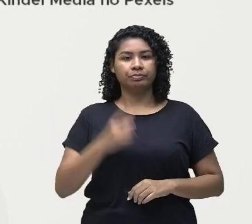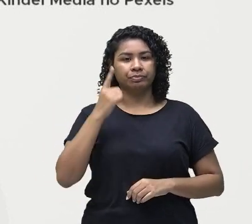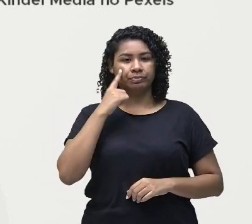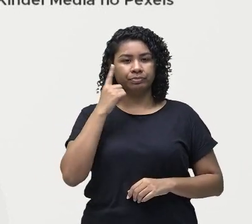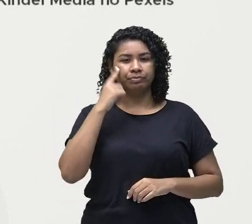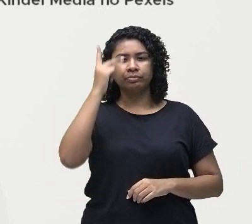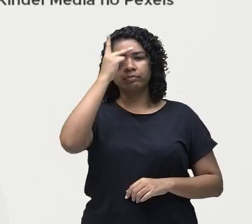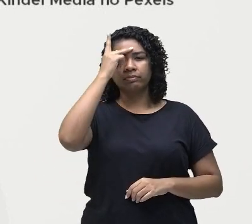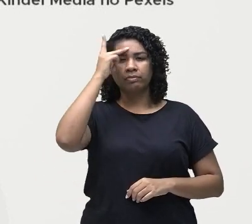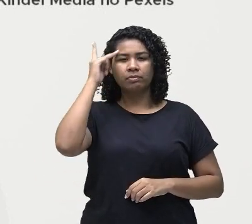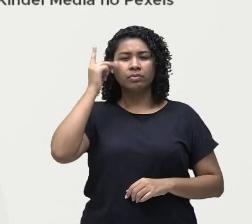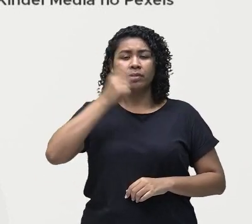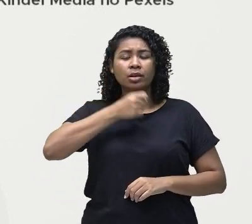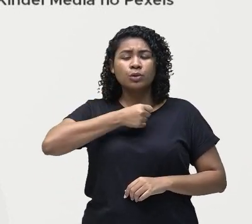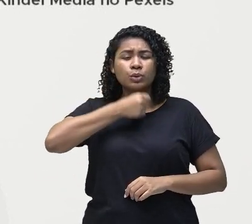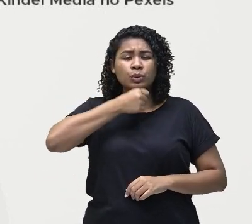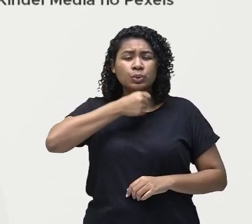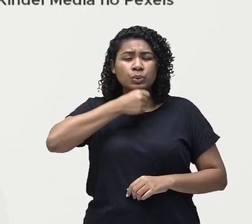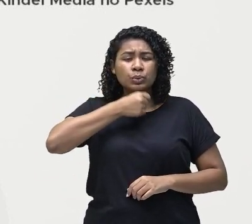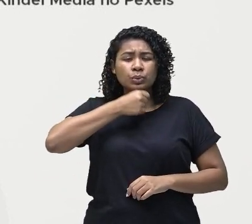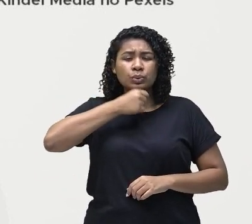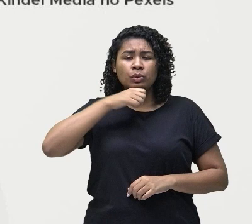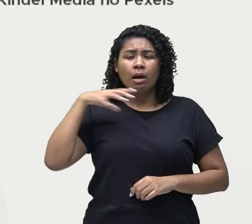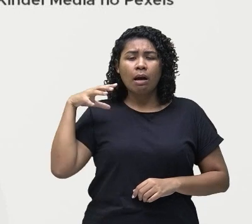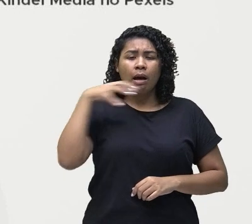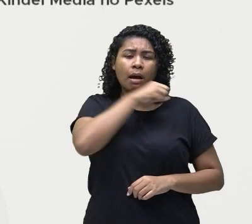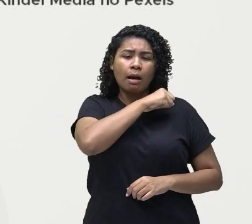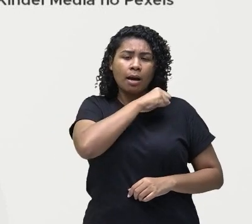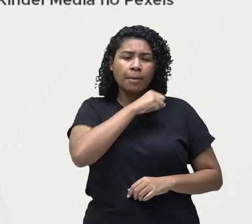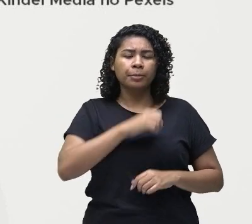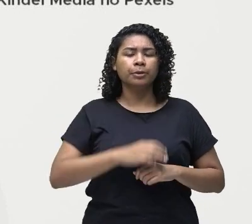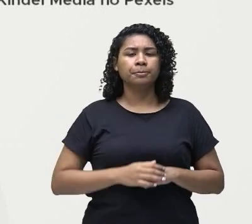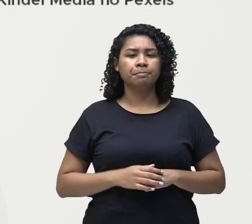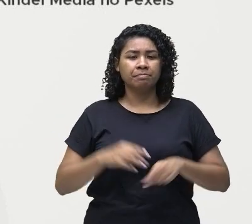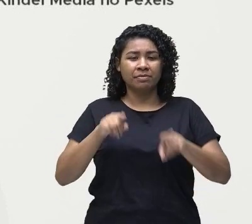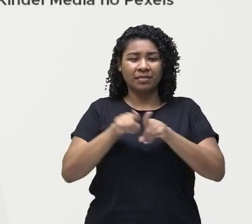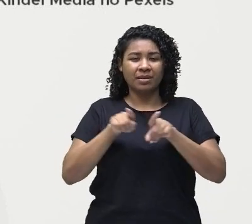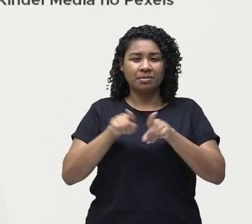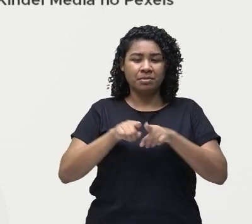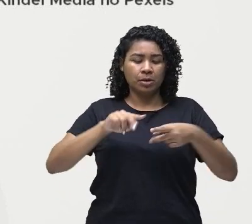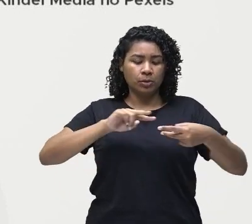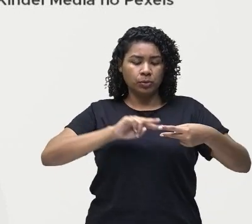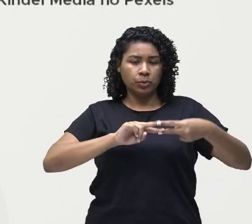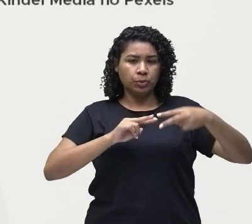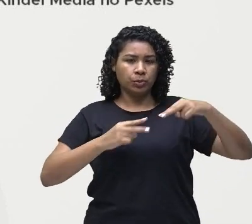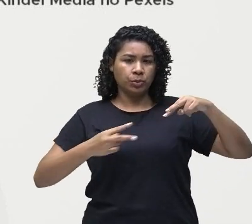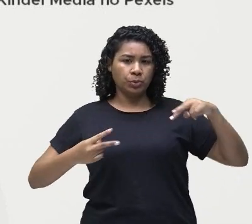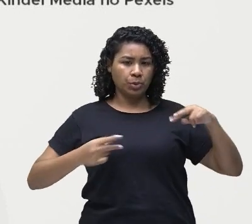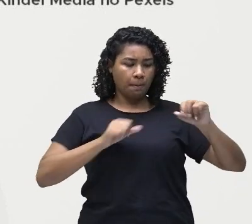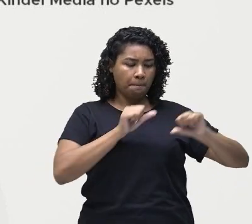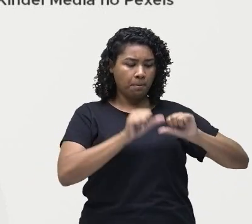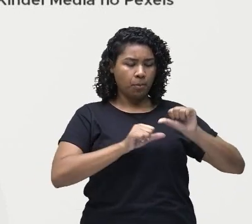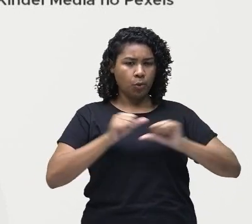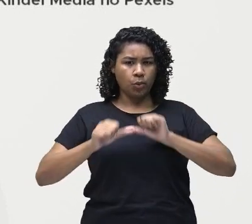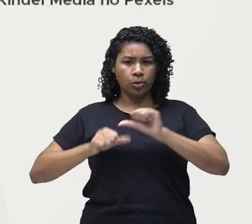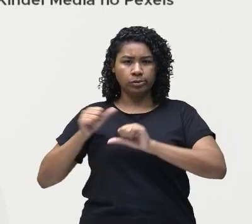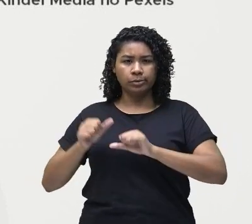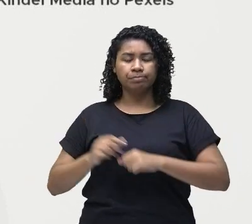Envelhecimento precoce, mutação genética, problemas no